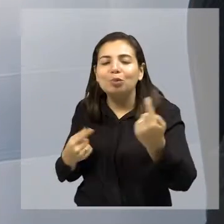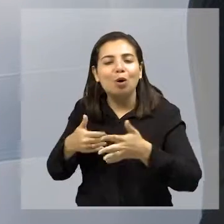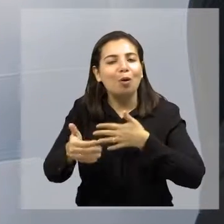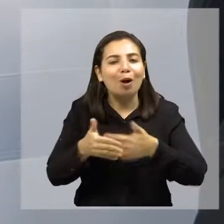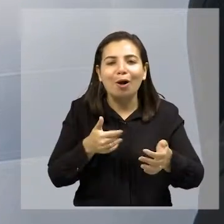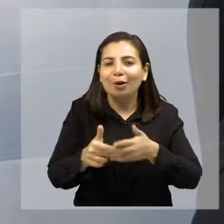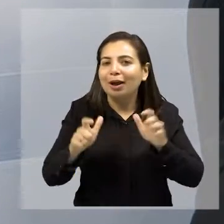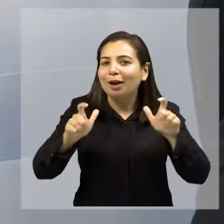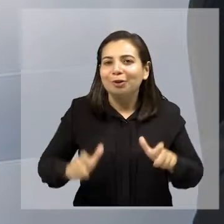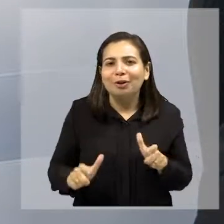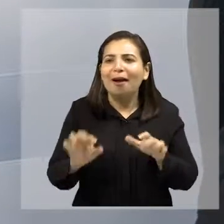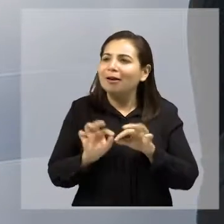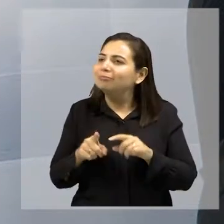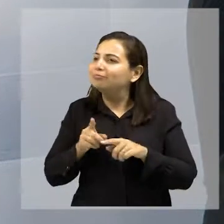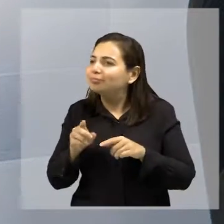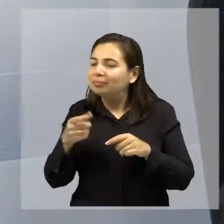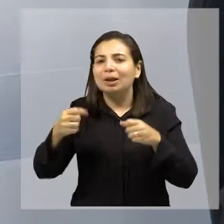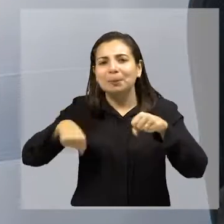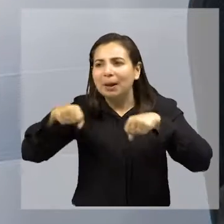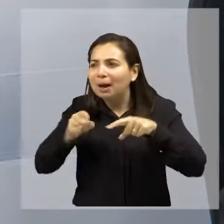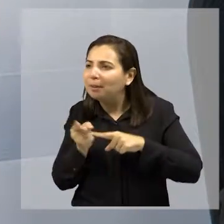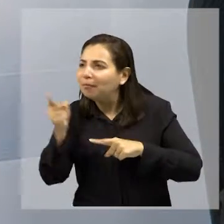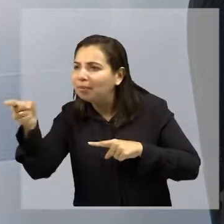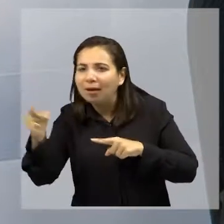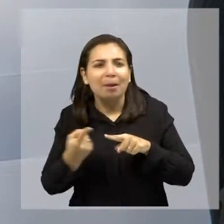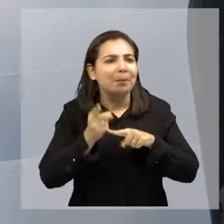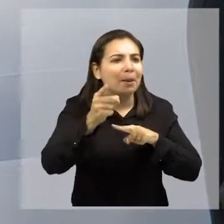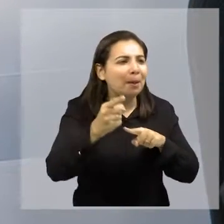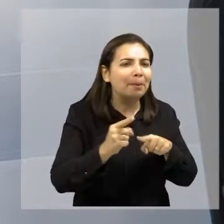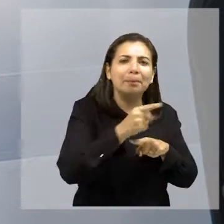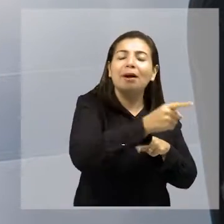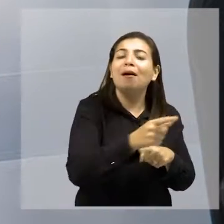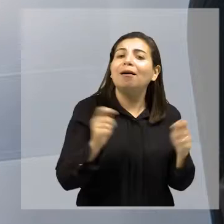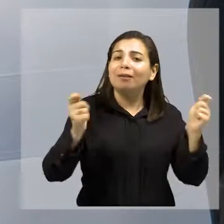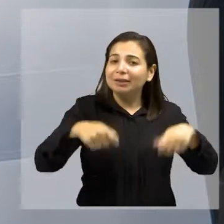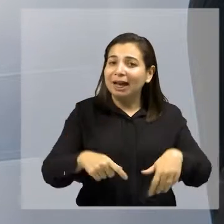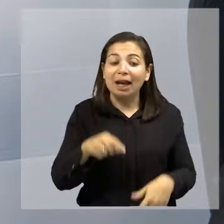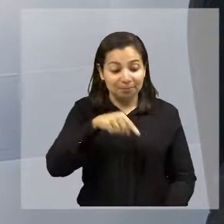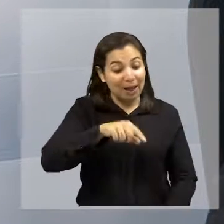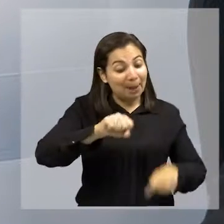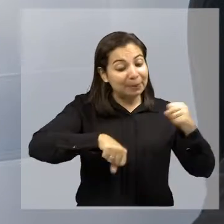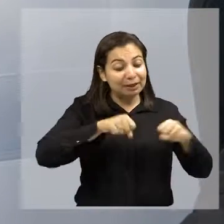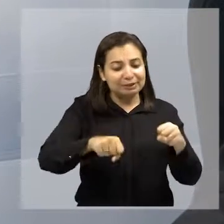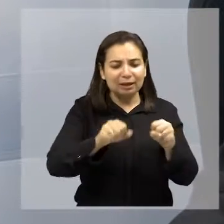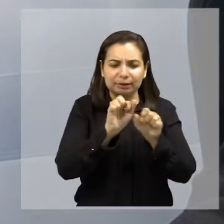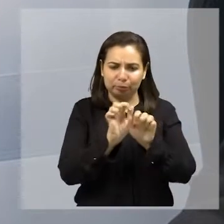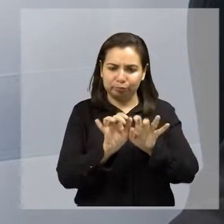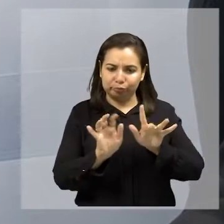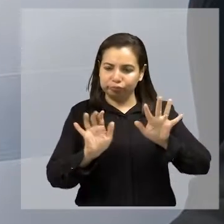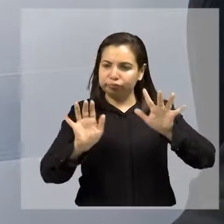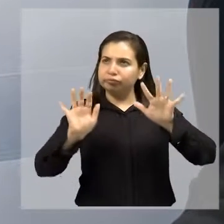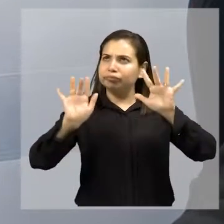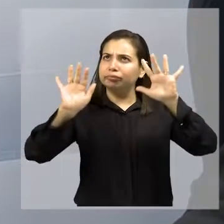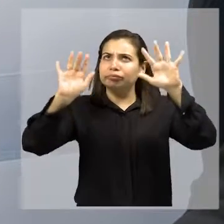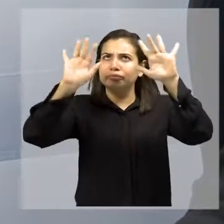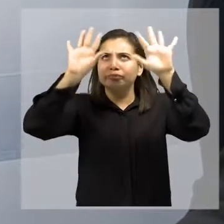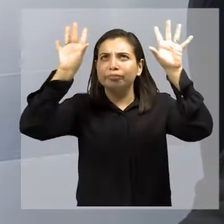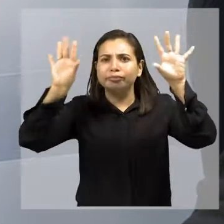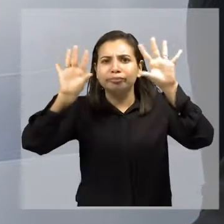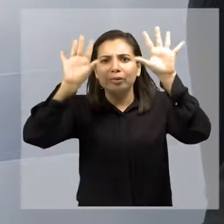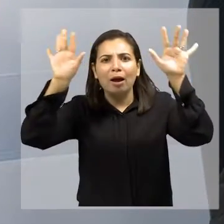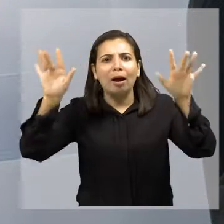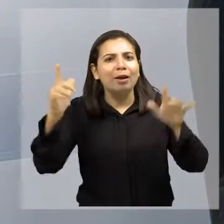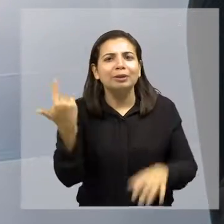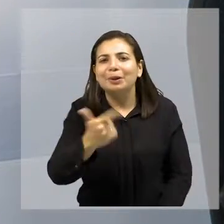está colocando poluentes na atmosfera, a bicicleta não produz combustão